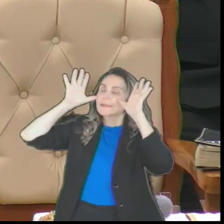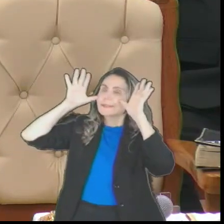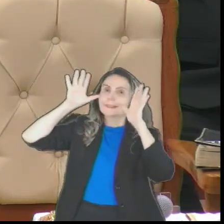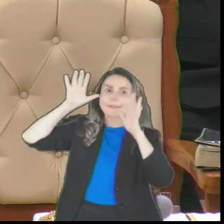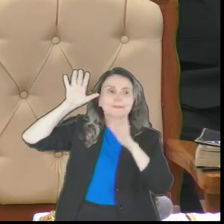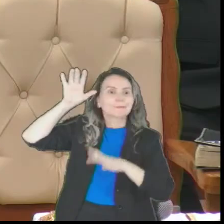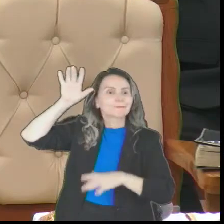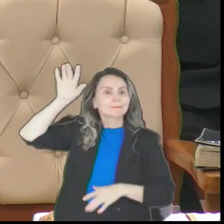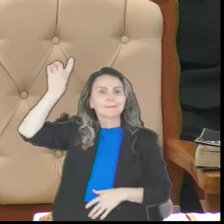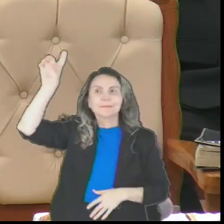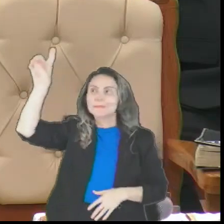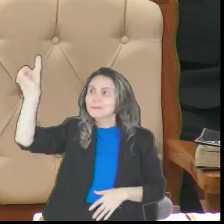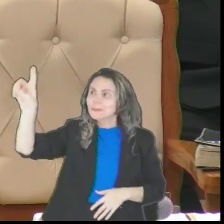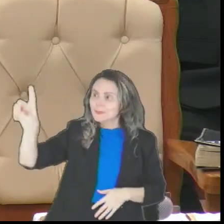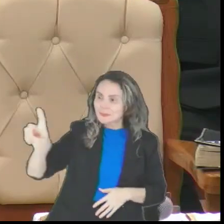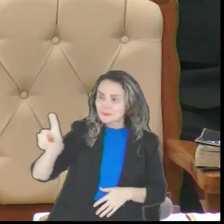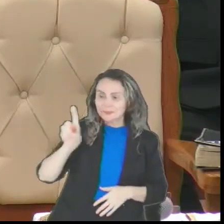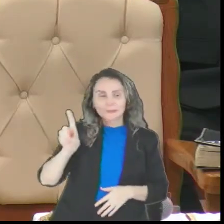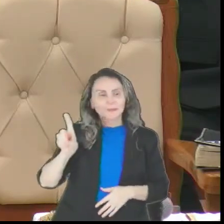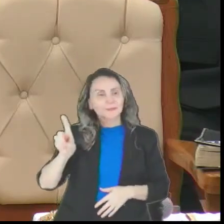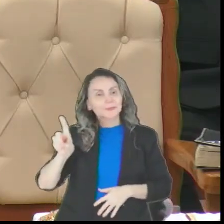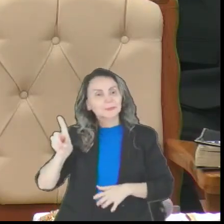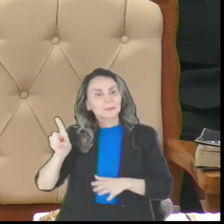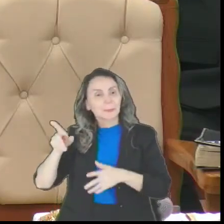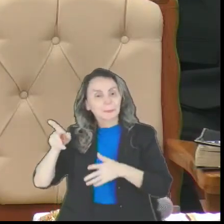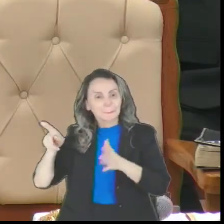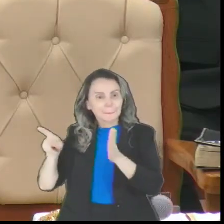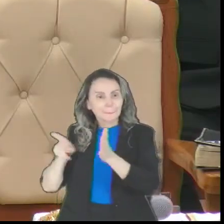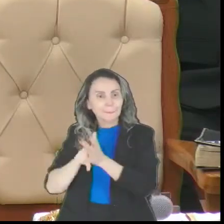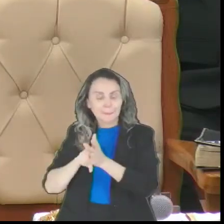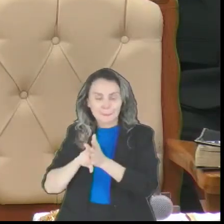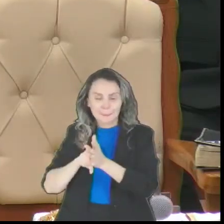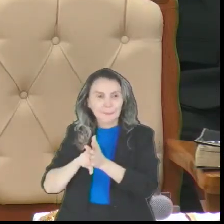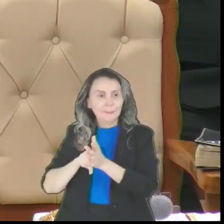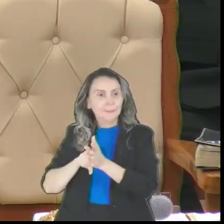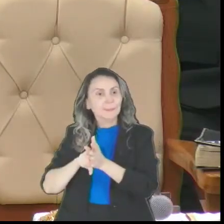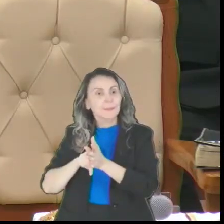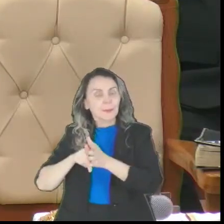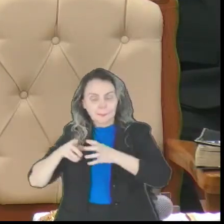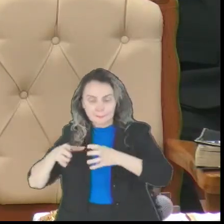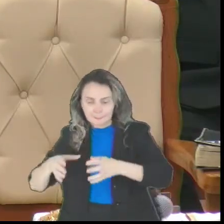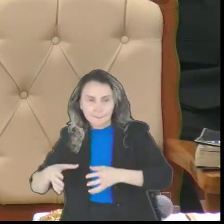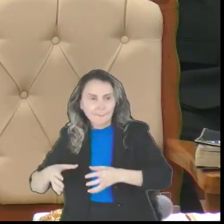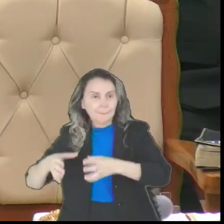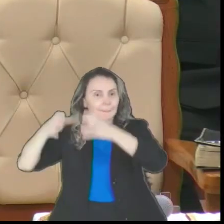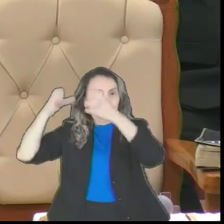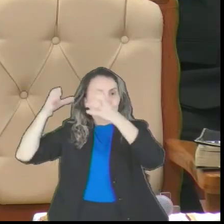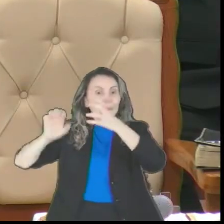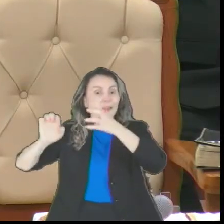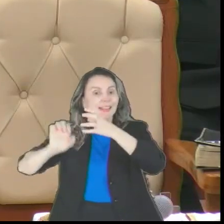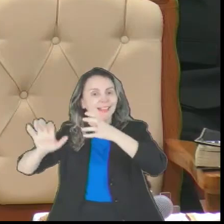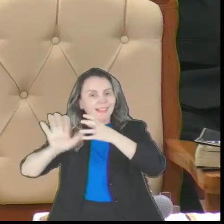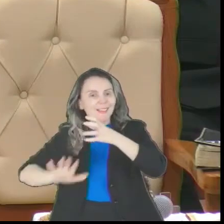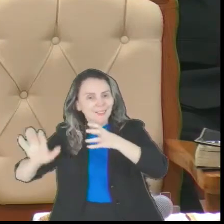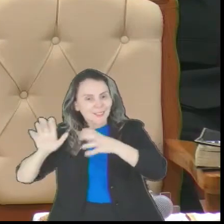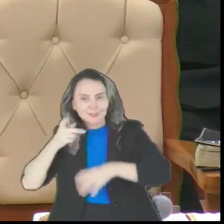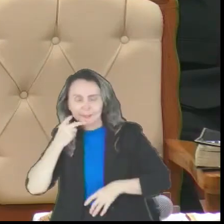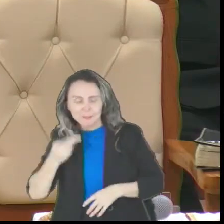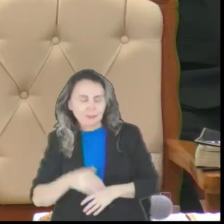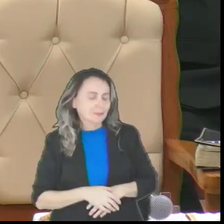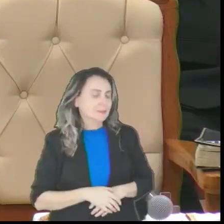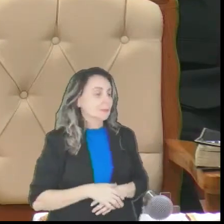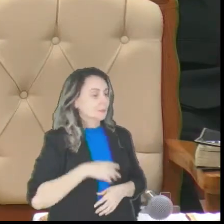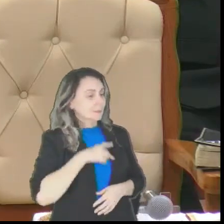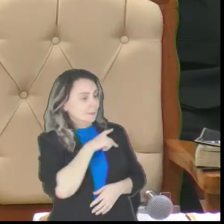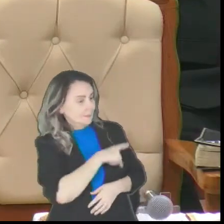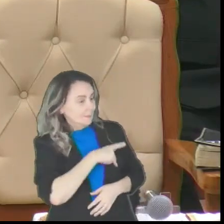um varão macedônico lá da Europa e diz para ele: Paulo,